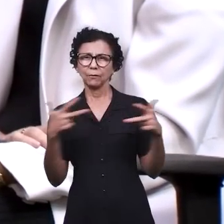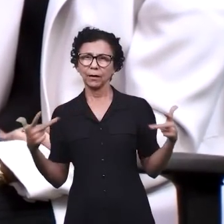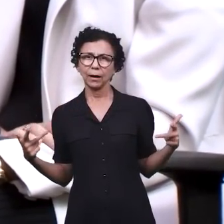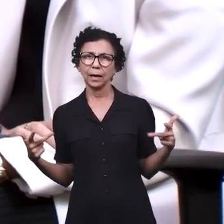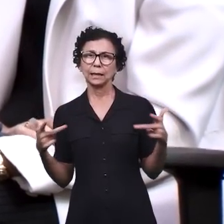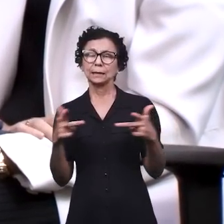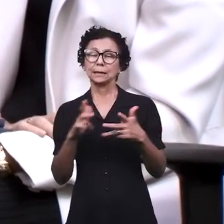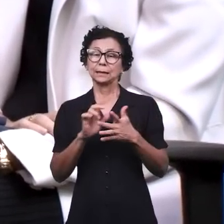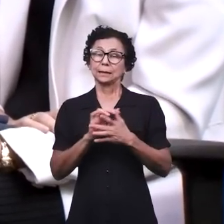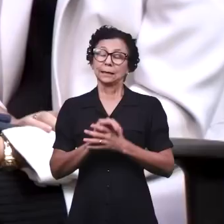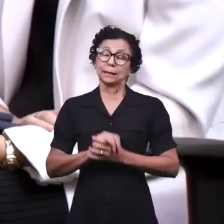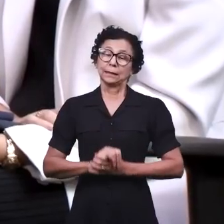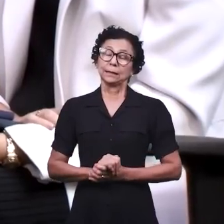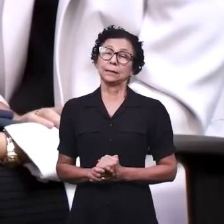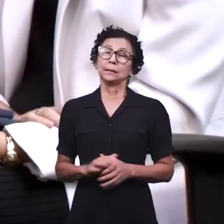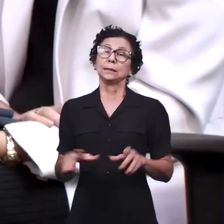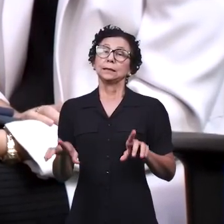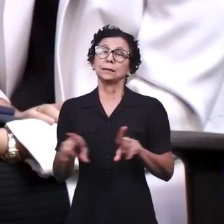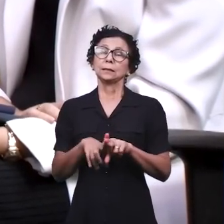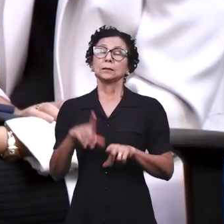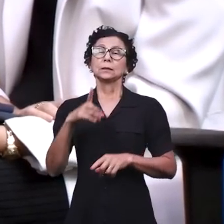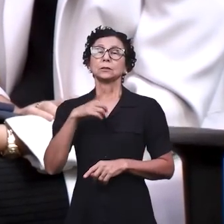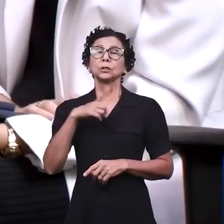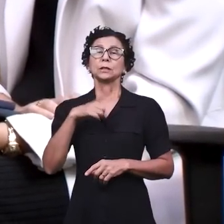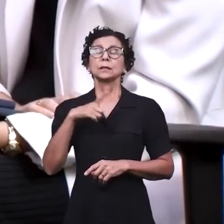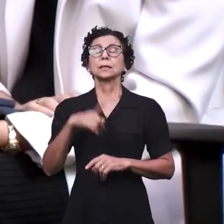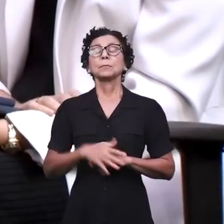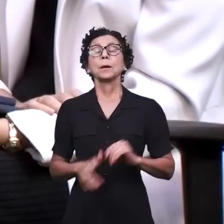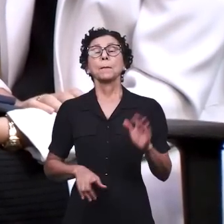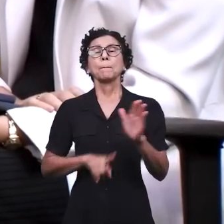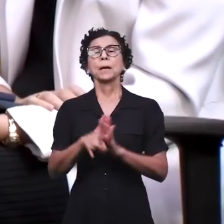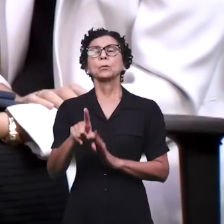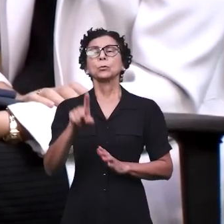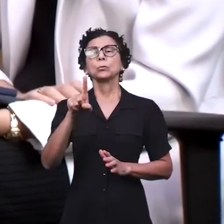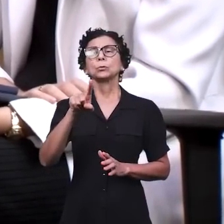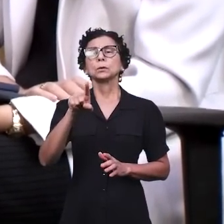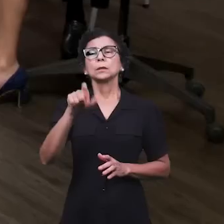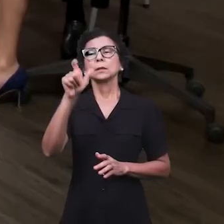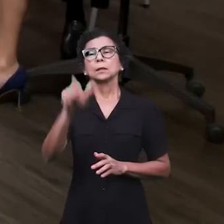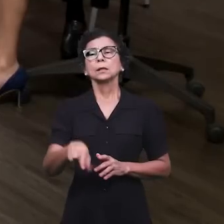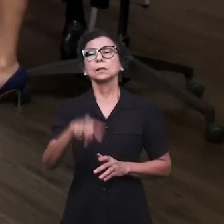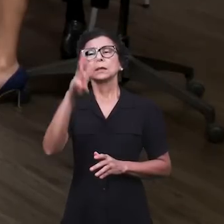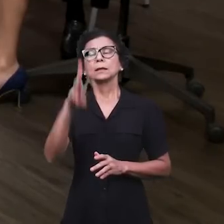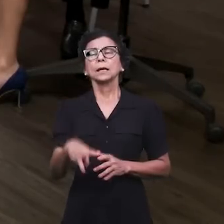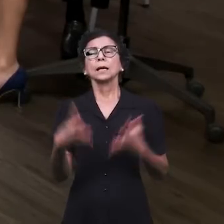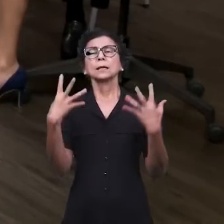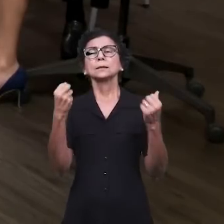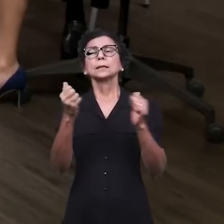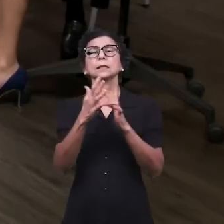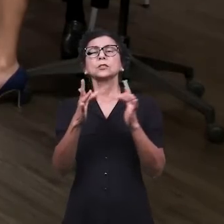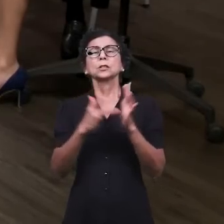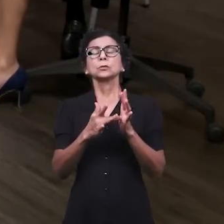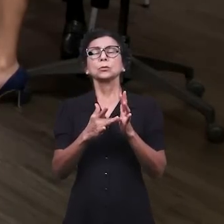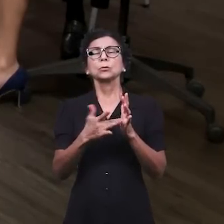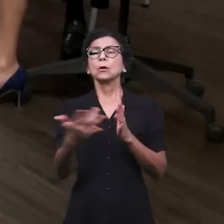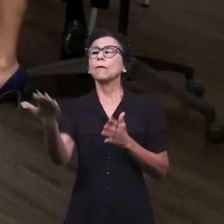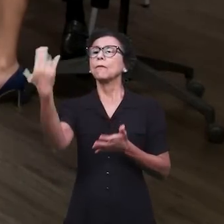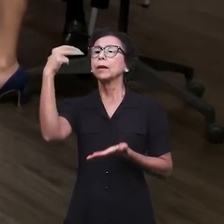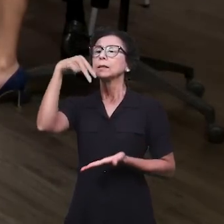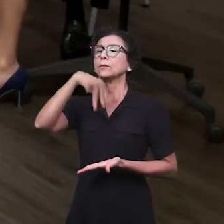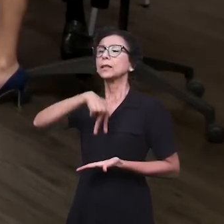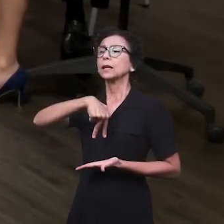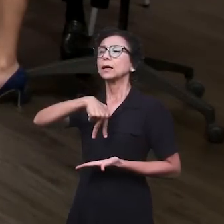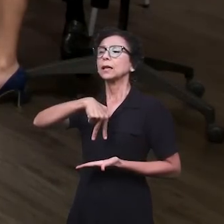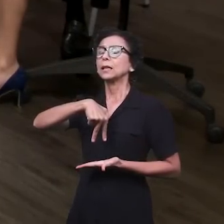apelo, que incomodava, entendeu? Quem vai aceitar Jesus e tal, vem à frente e tal, tinha aquela coisa toda. Aí vinha à